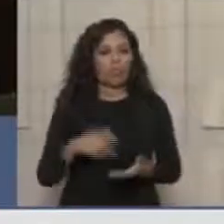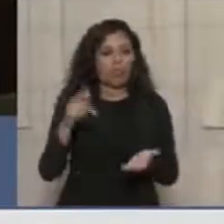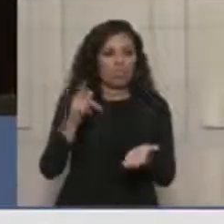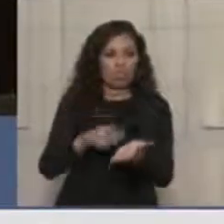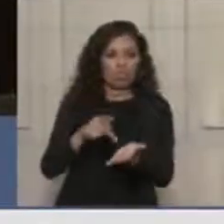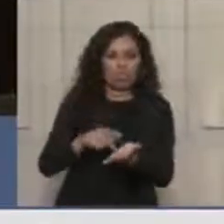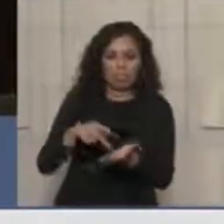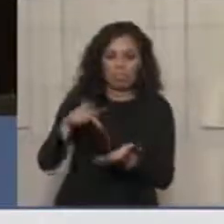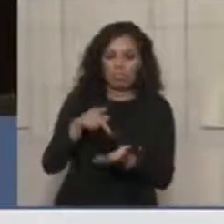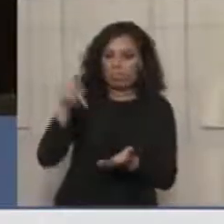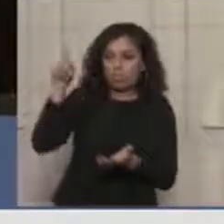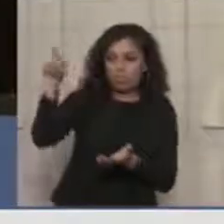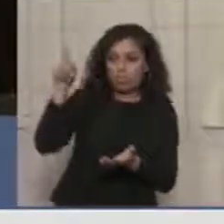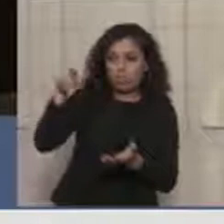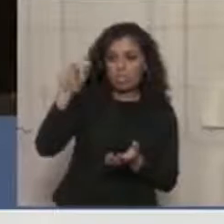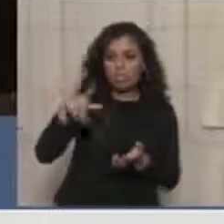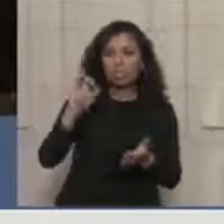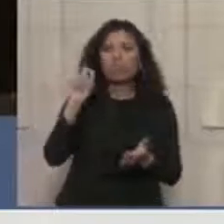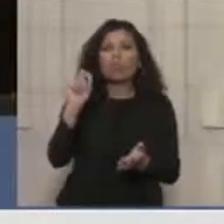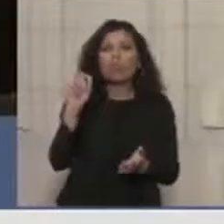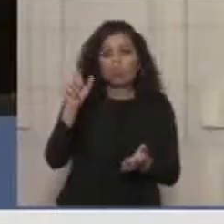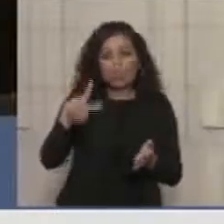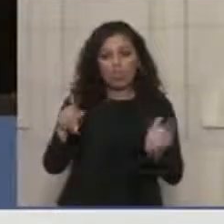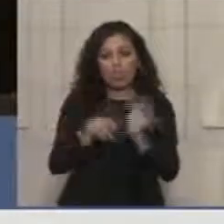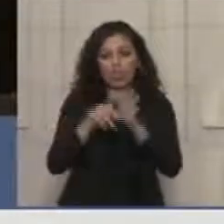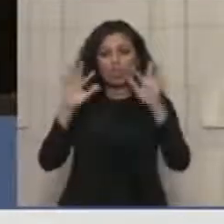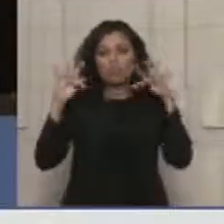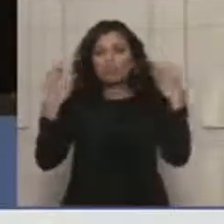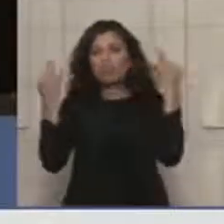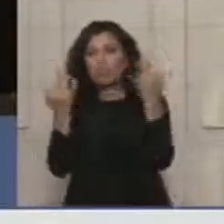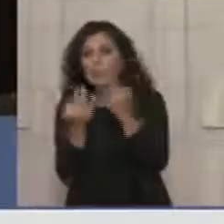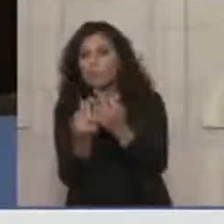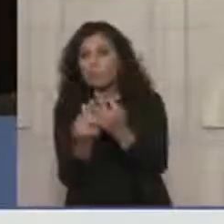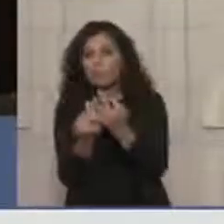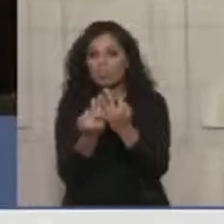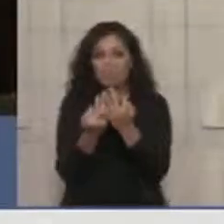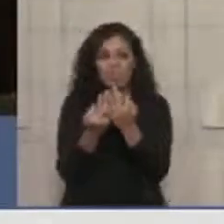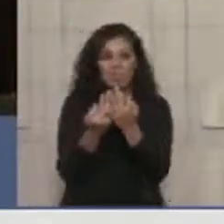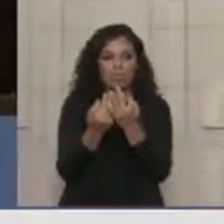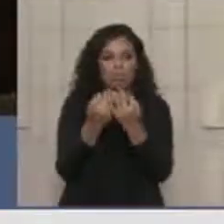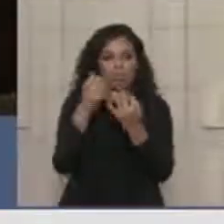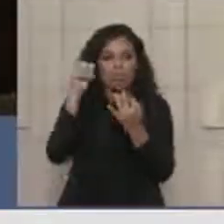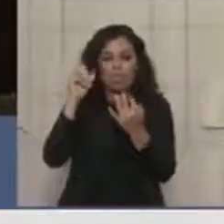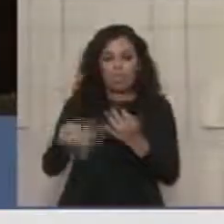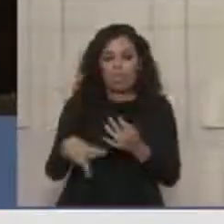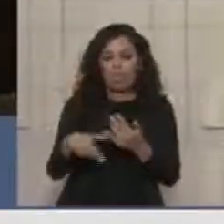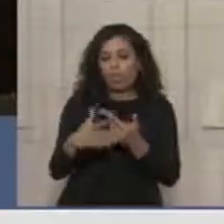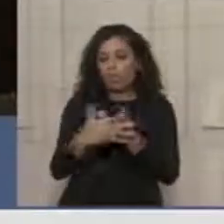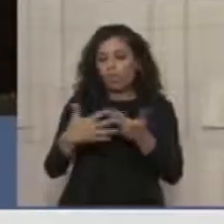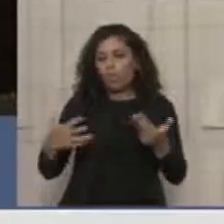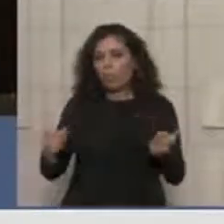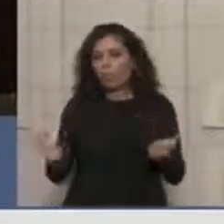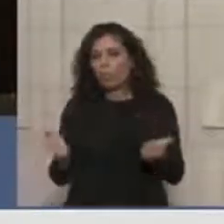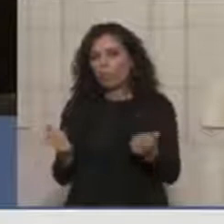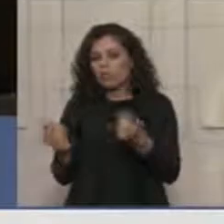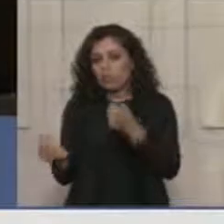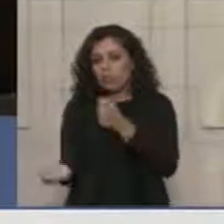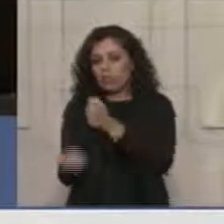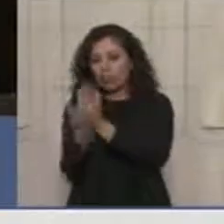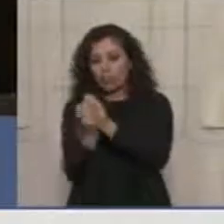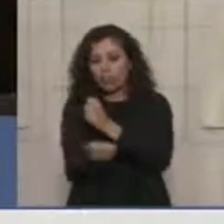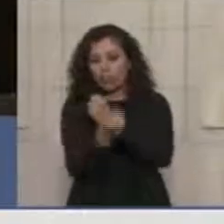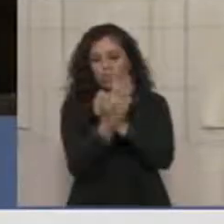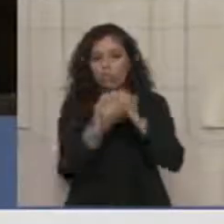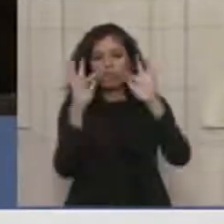de família e de afinidade de amizade com o prefeito, era quase que uma gestão familiar de